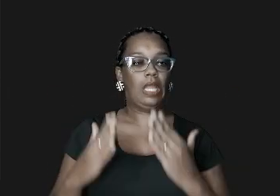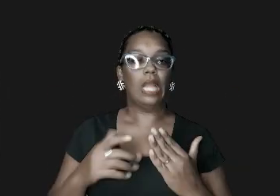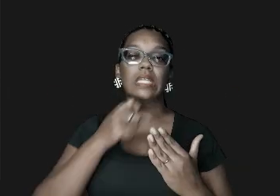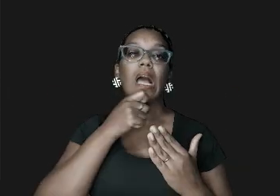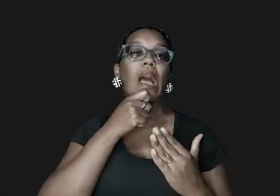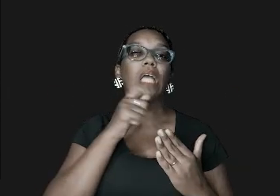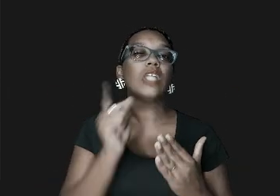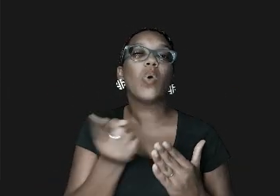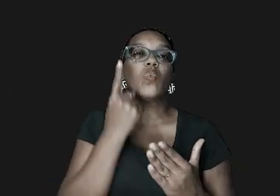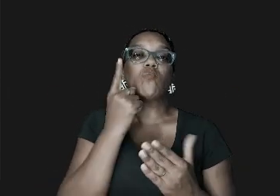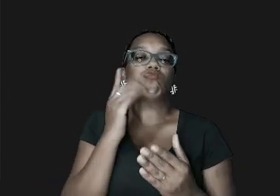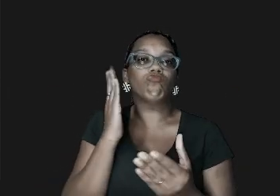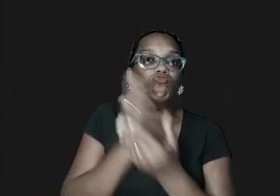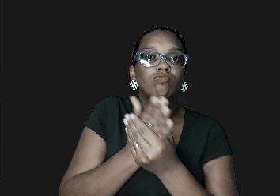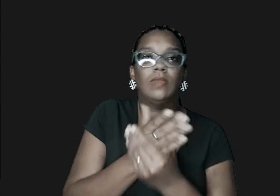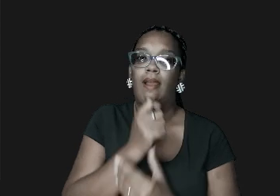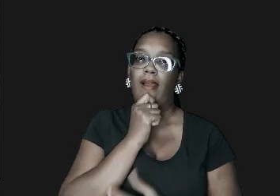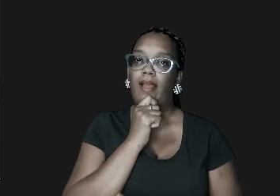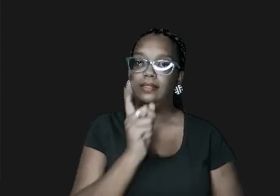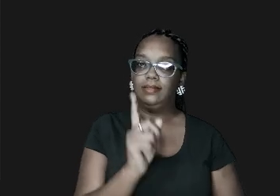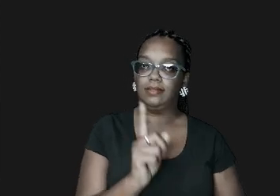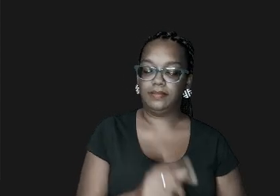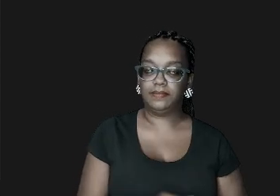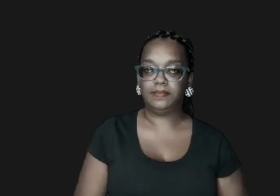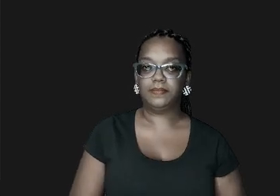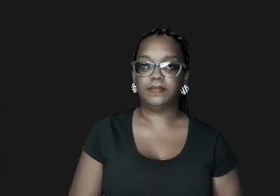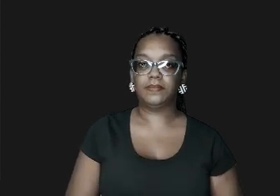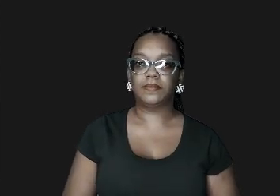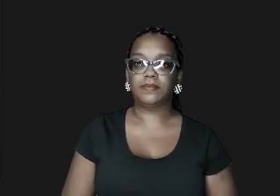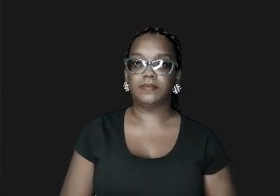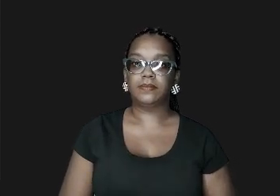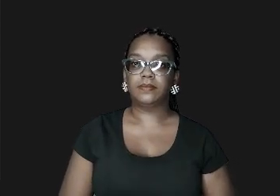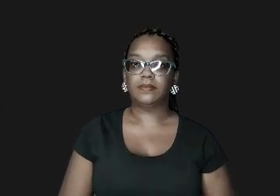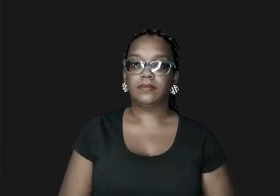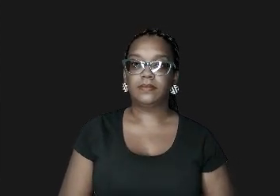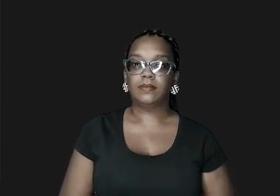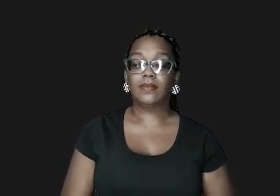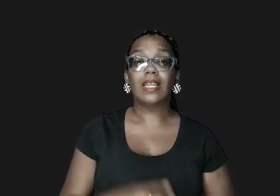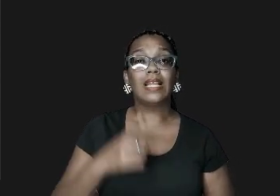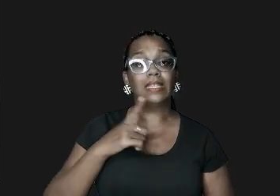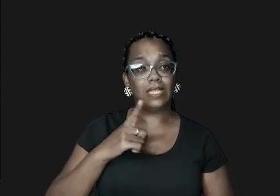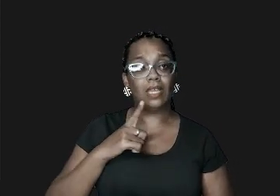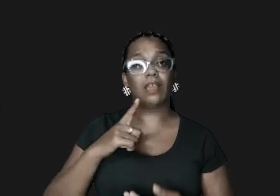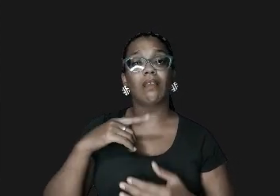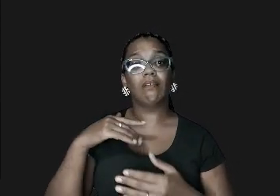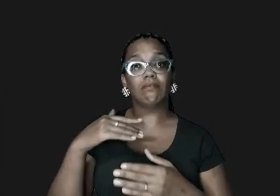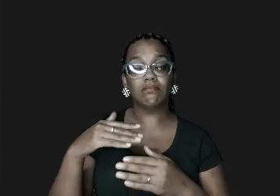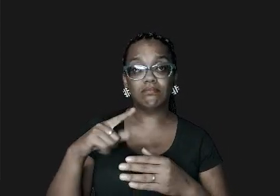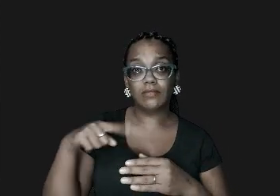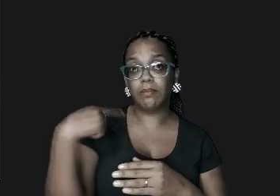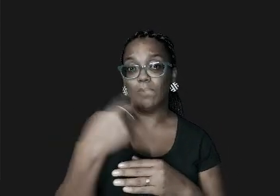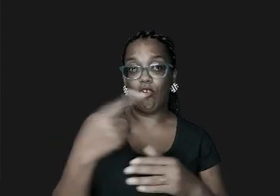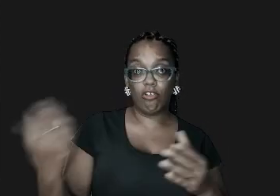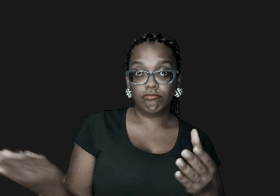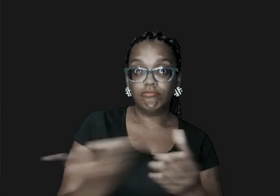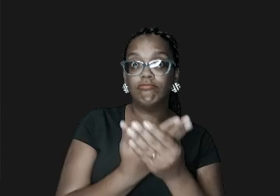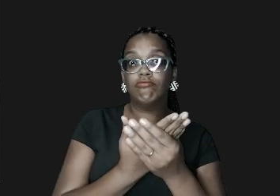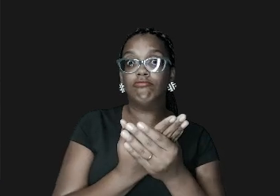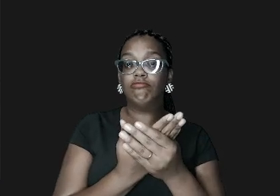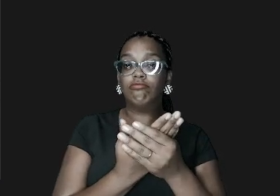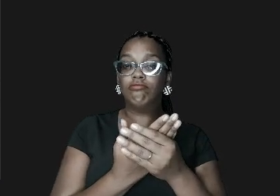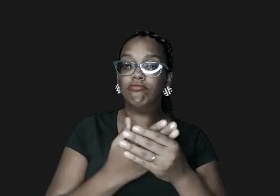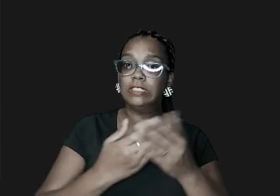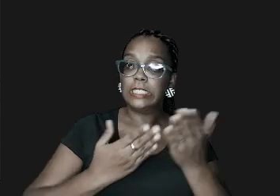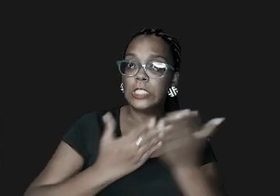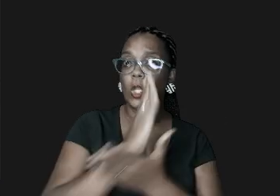reclamações elas estão em horários a gente ainda não teve um caso a gente ainda não teve um cara e tenha tirado um processo